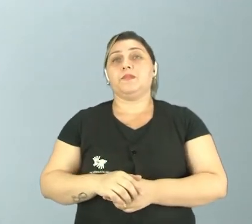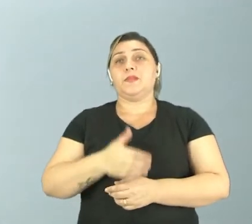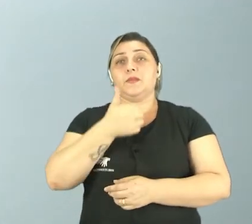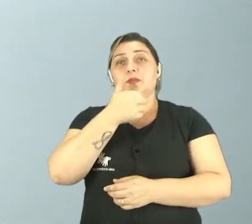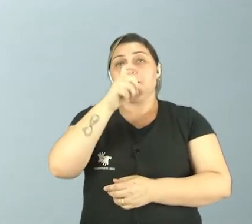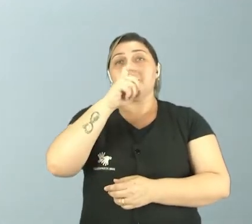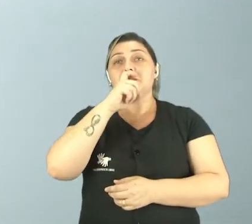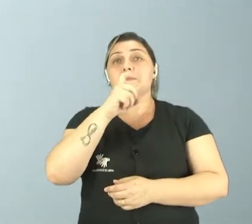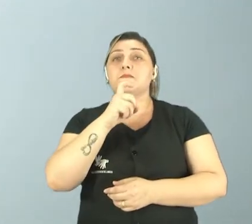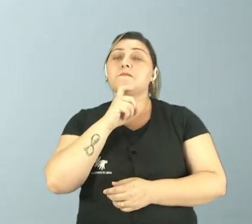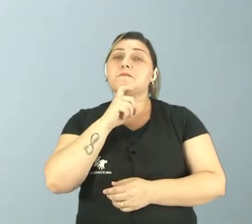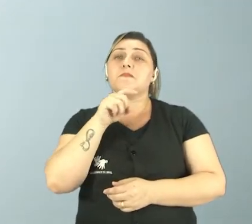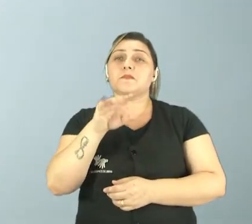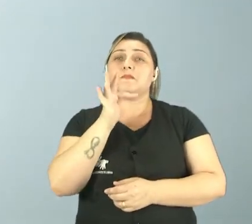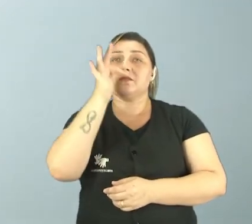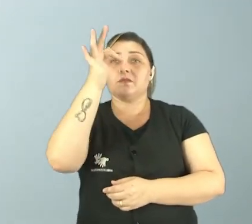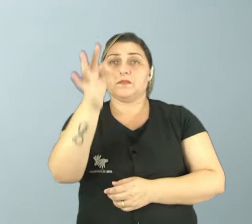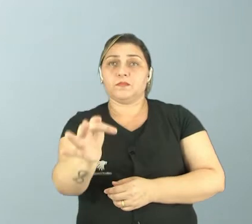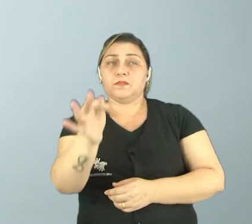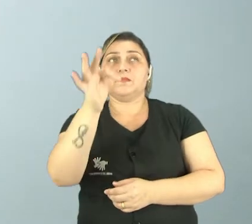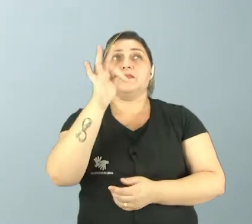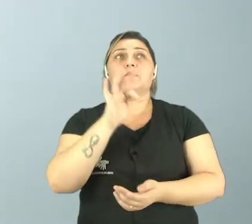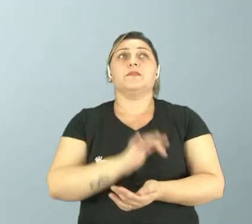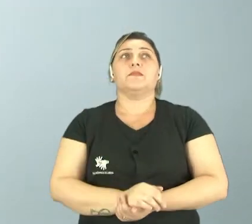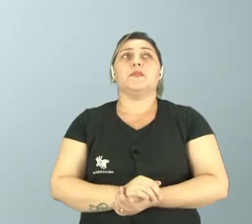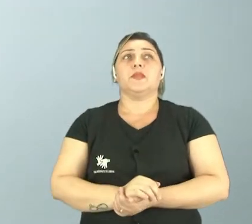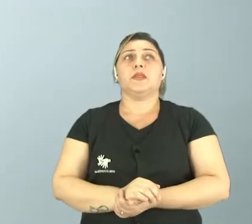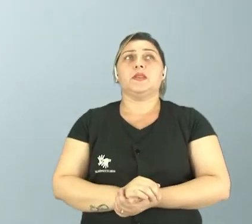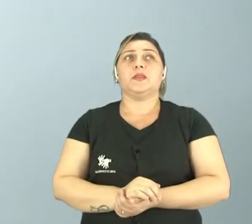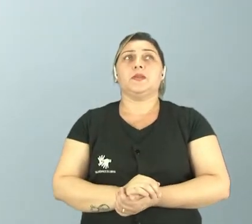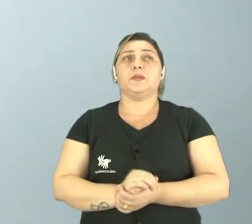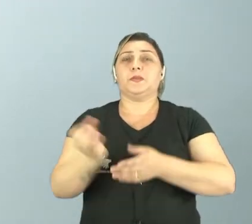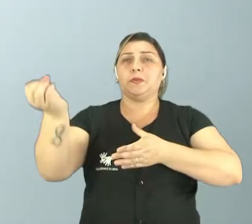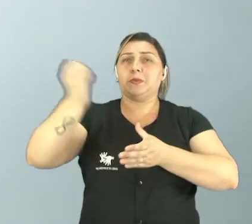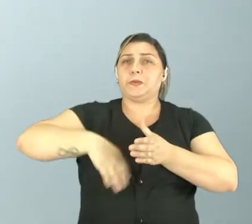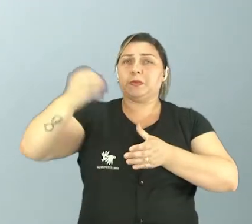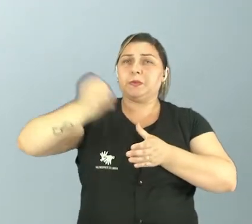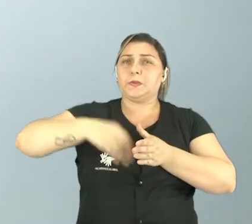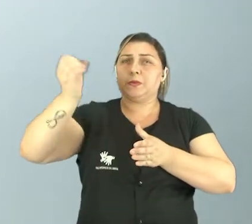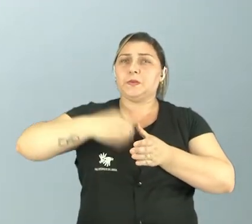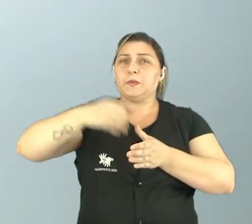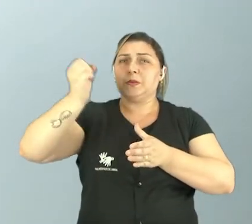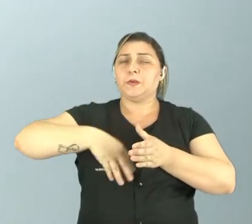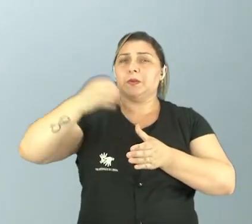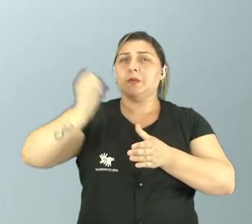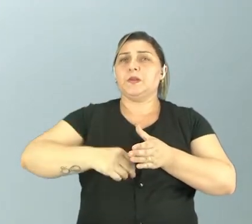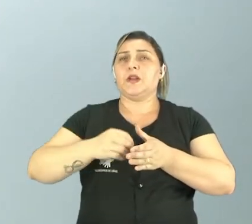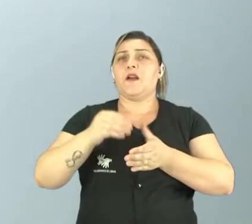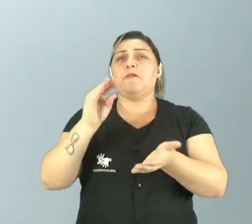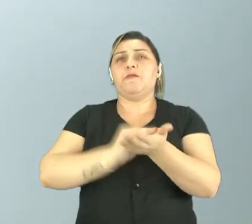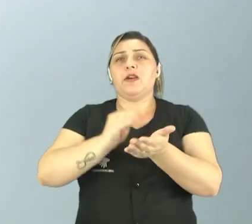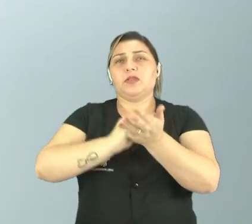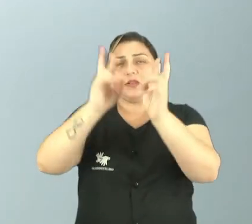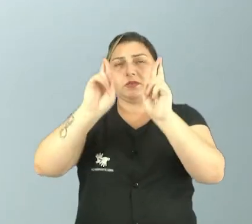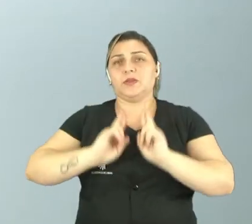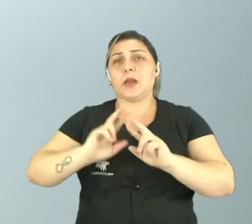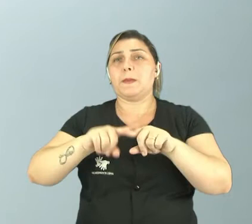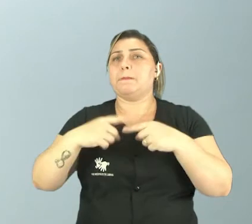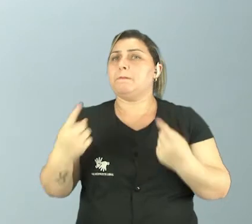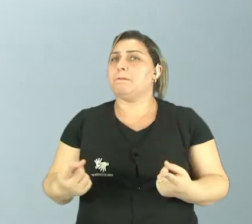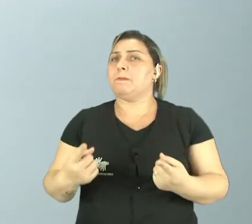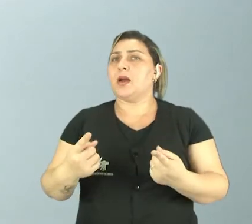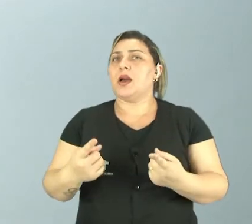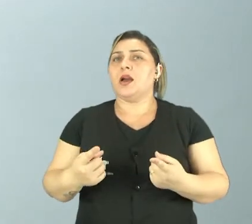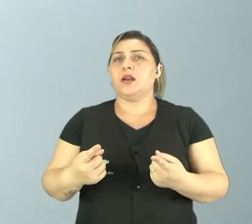pais de vocês, ou então vocês no futuro, a gente se estressa, porque a gente é maltratado e etc. Mas não percam